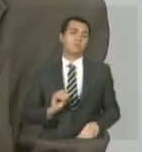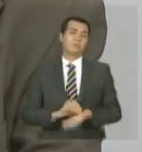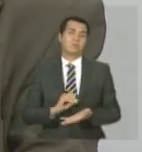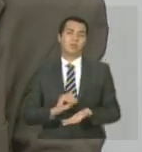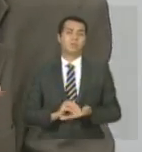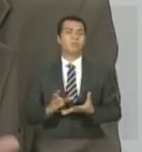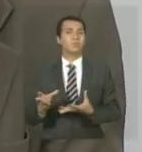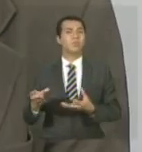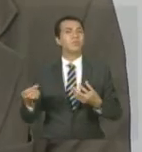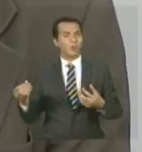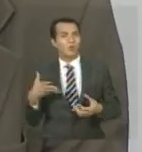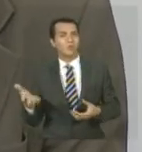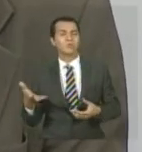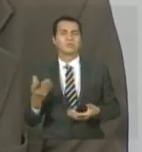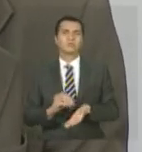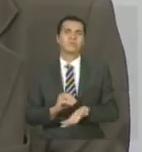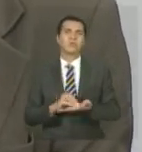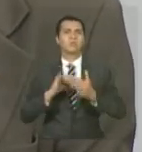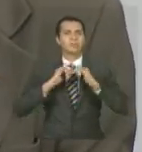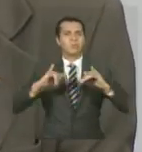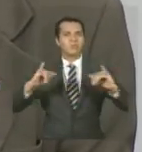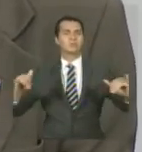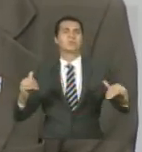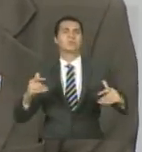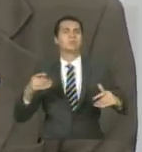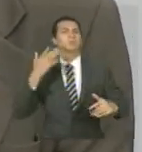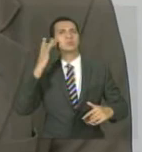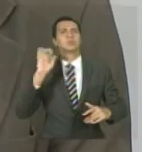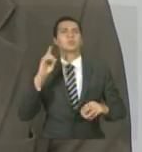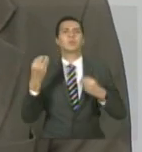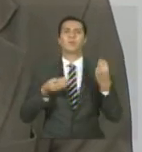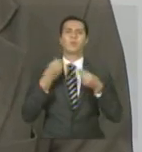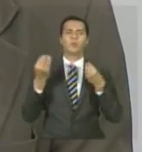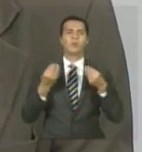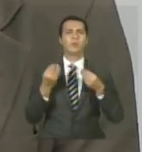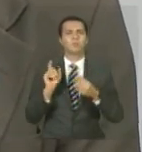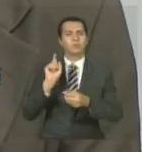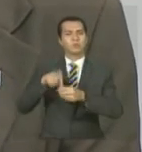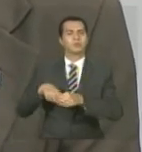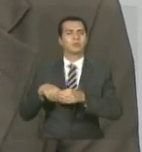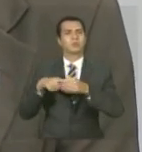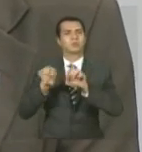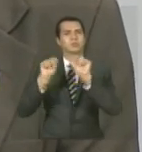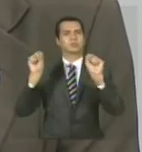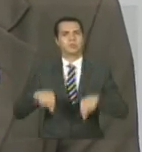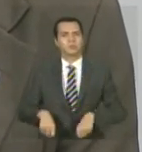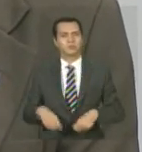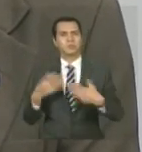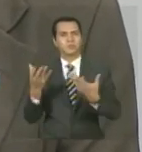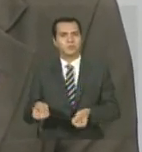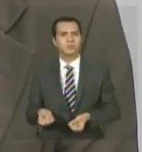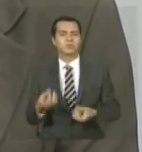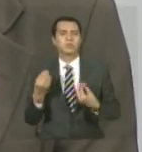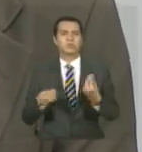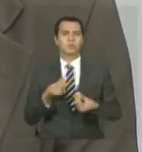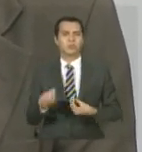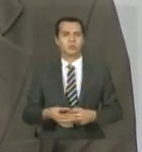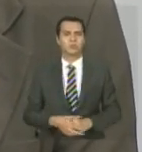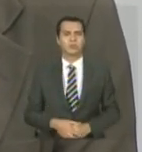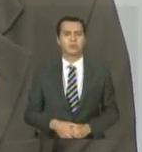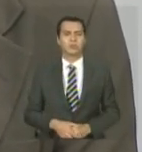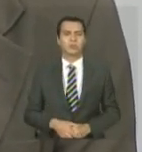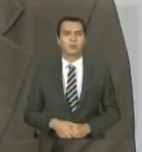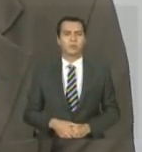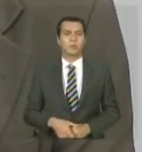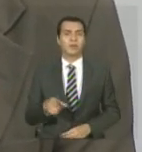informação natural de como é que se dá exatamente a adesão ao sistema. Para se ter uma ideia, essa regulamentação